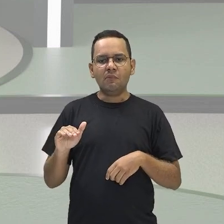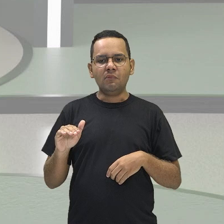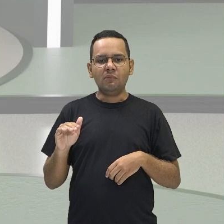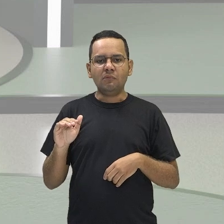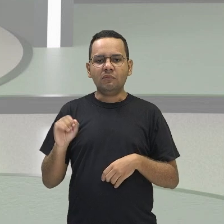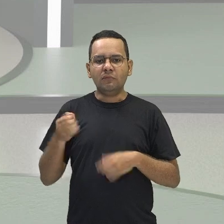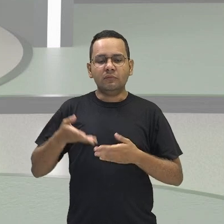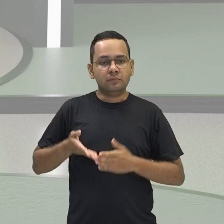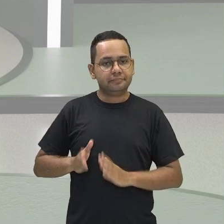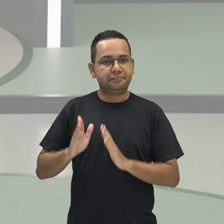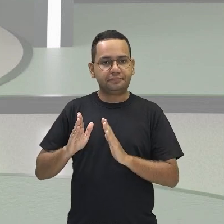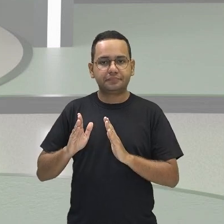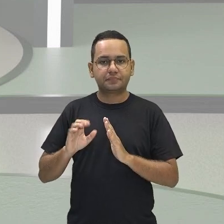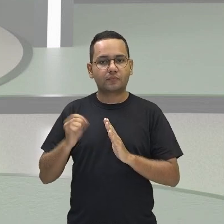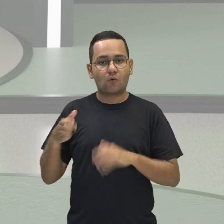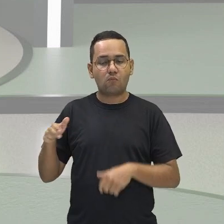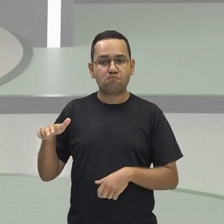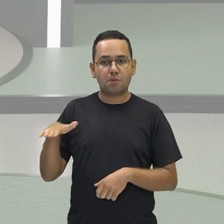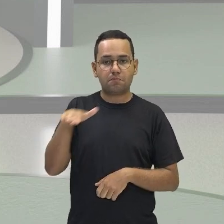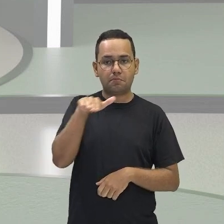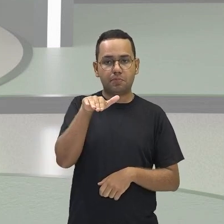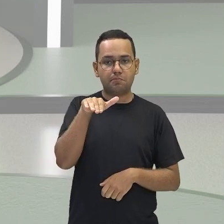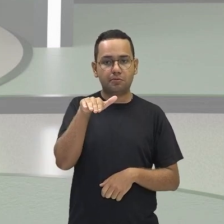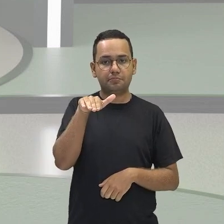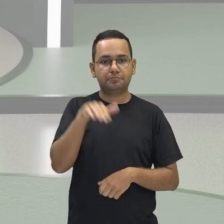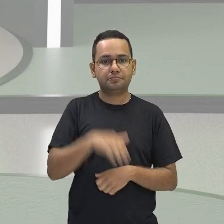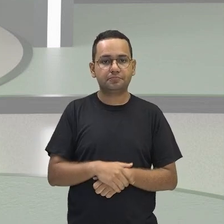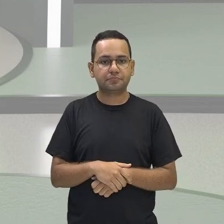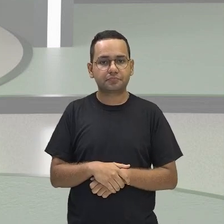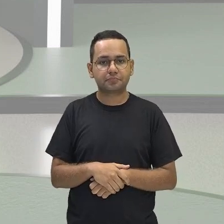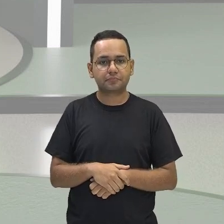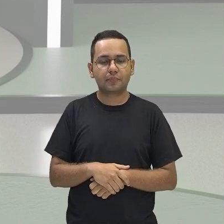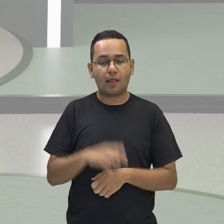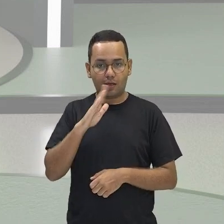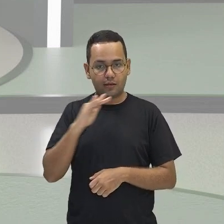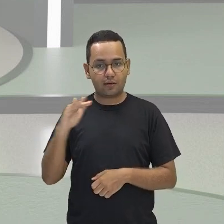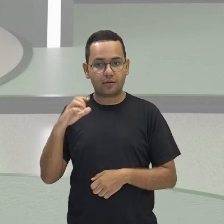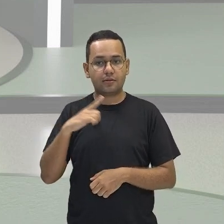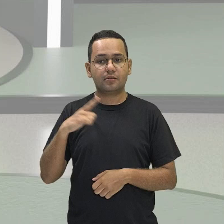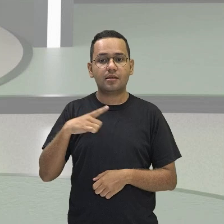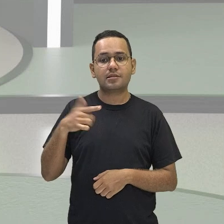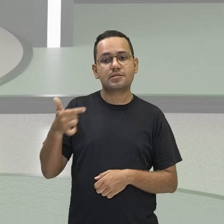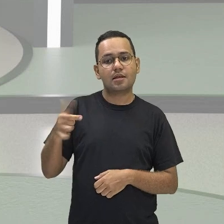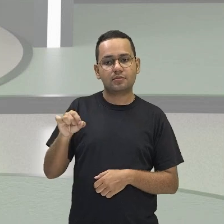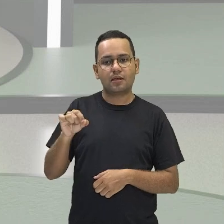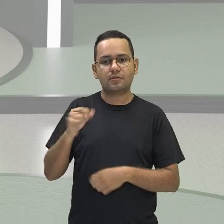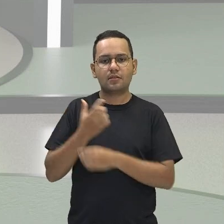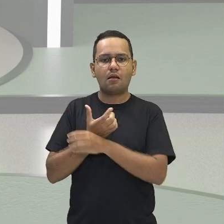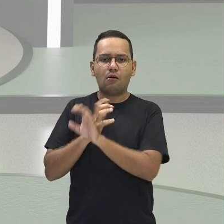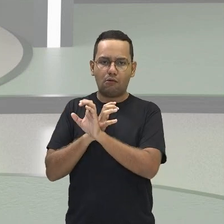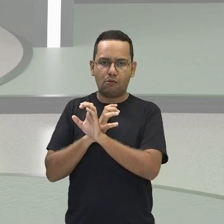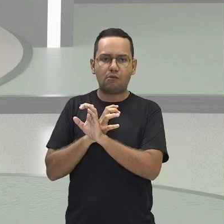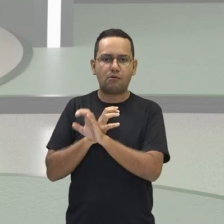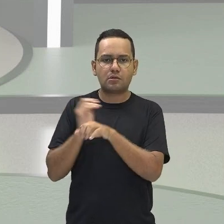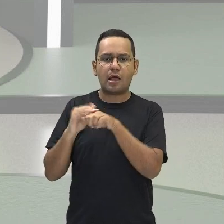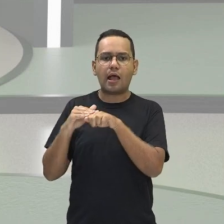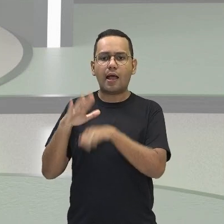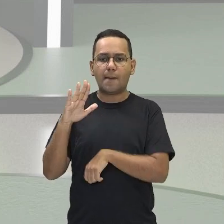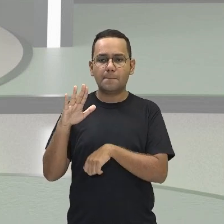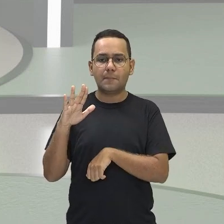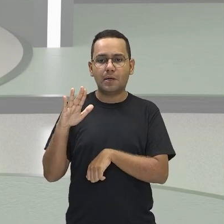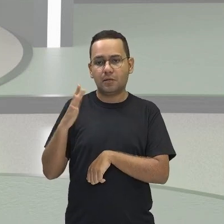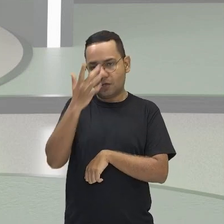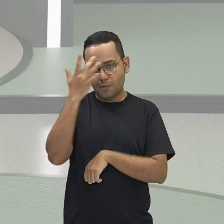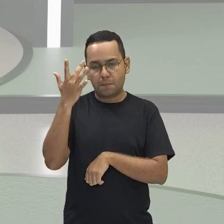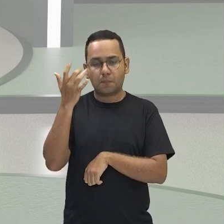nascer e durante o seu período de crescimento, apresenta cerca de 70 ossos a mais que uma pessoa